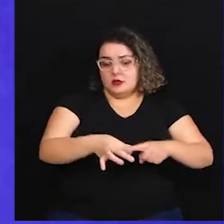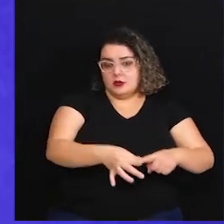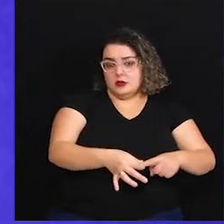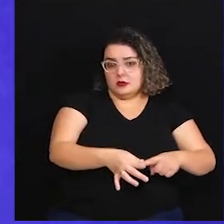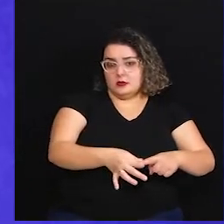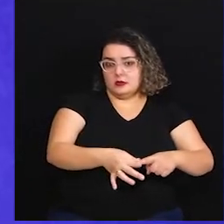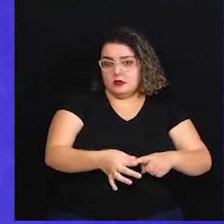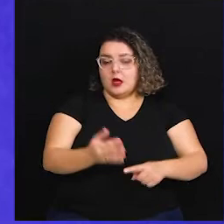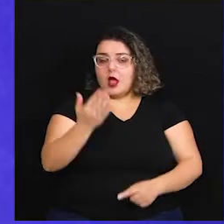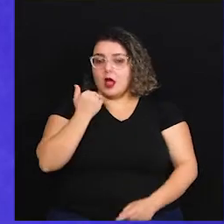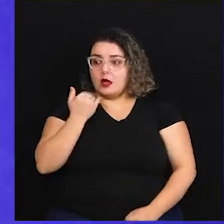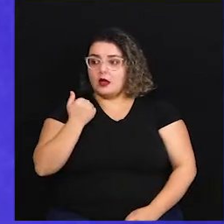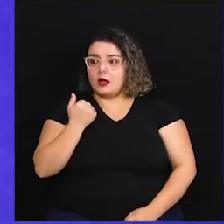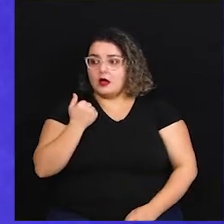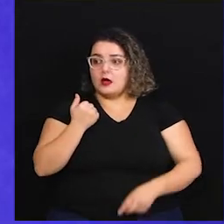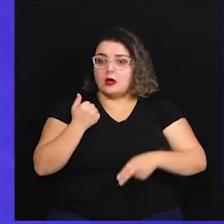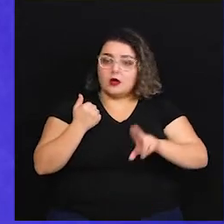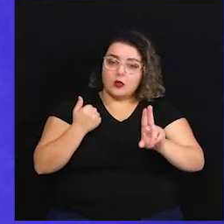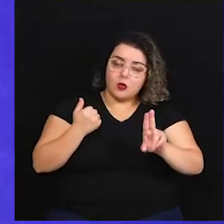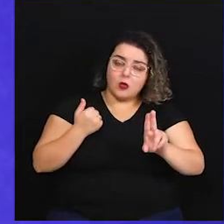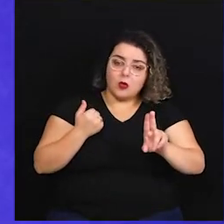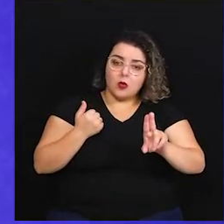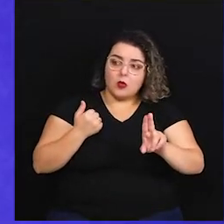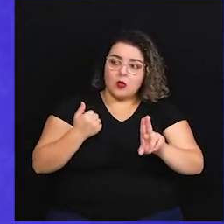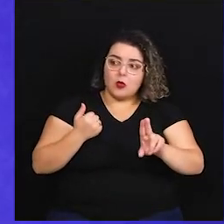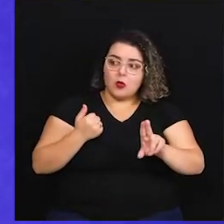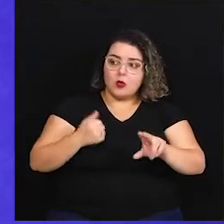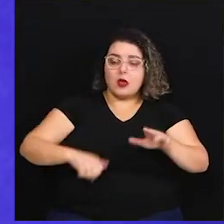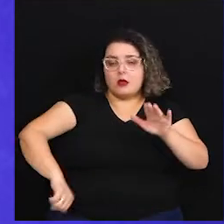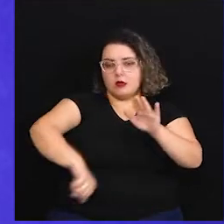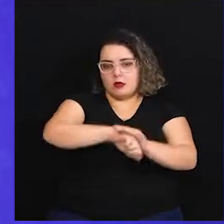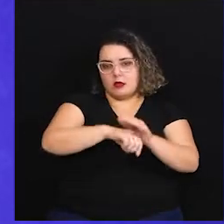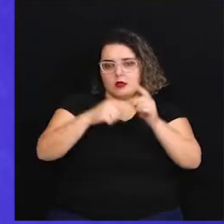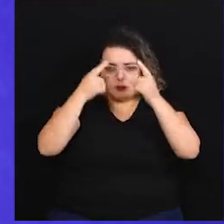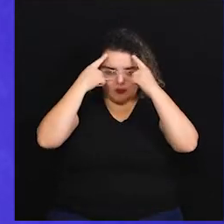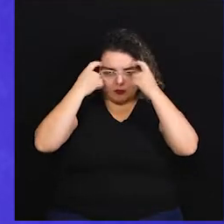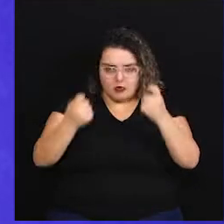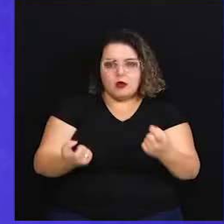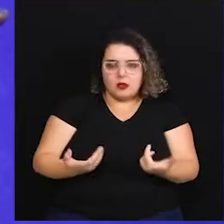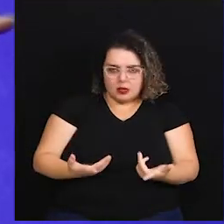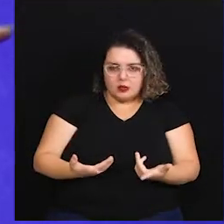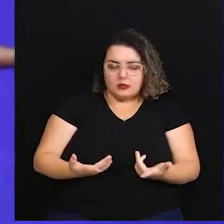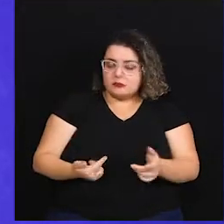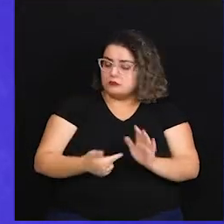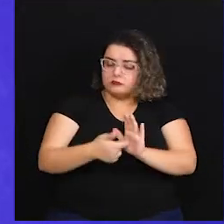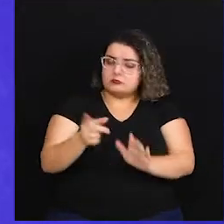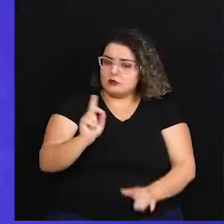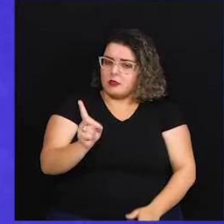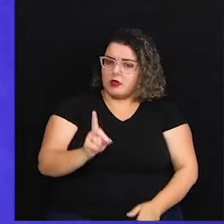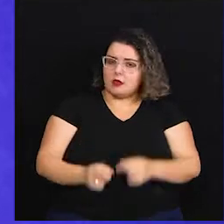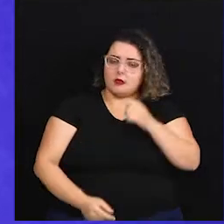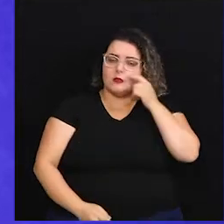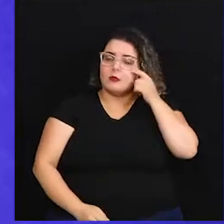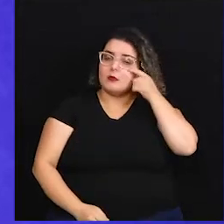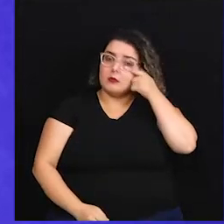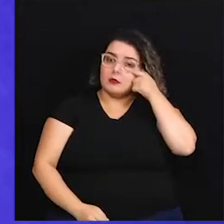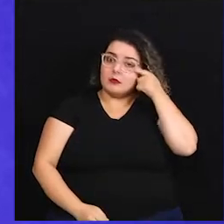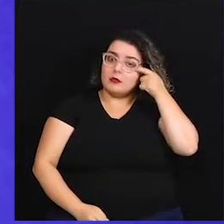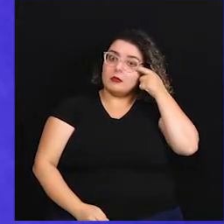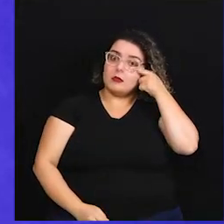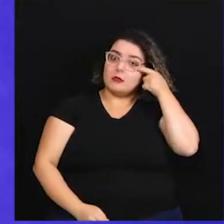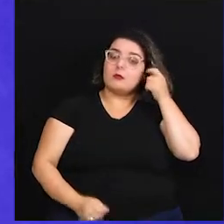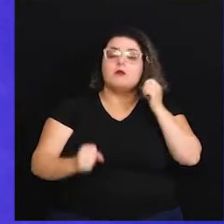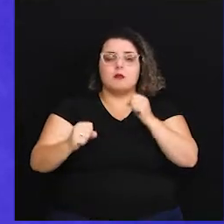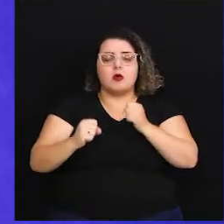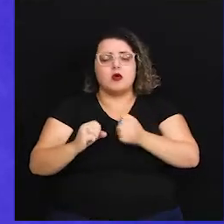de alimento ou era matéria de violência. E agora a gente mostrou que não, que dá para investir